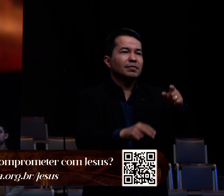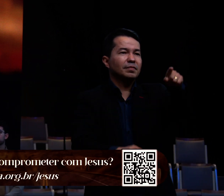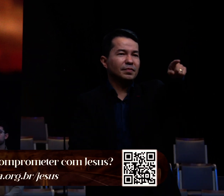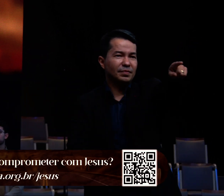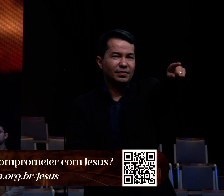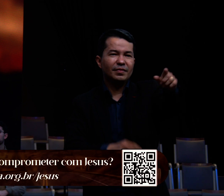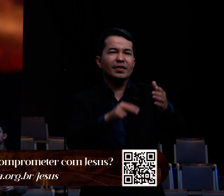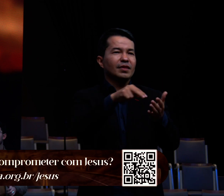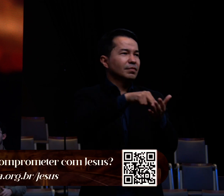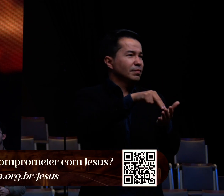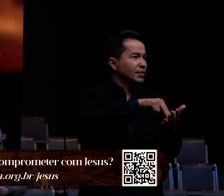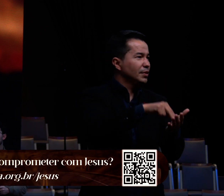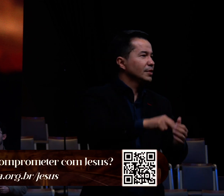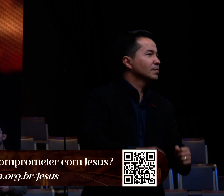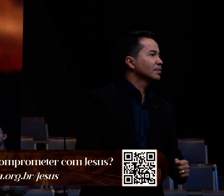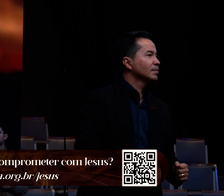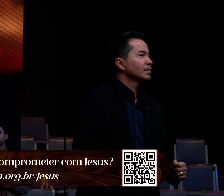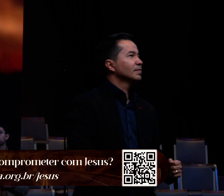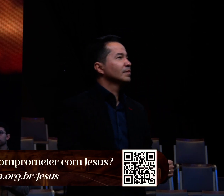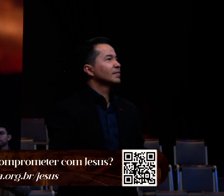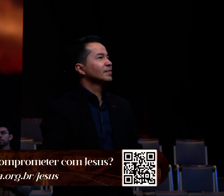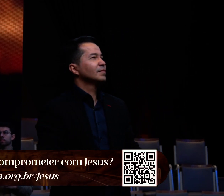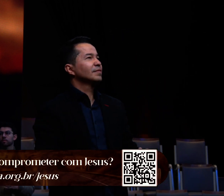também, aqui.